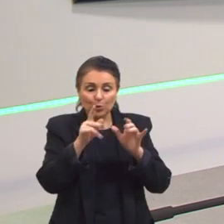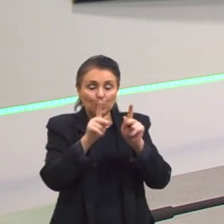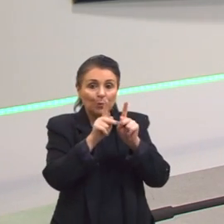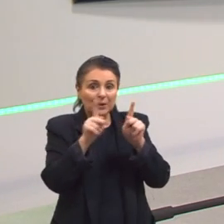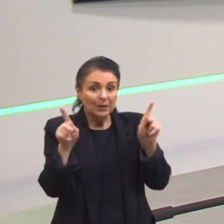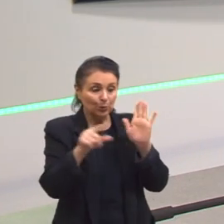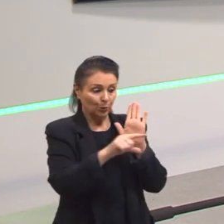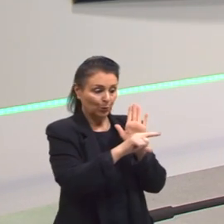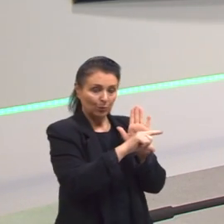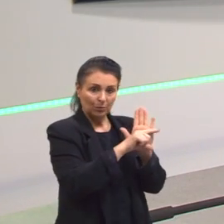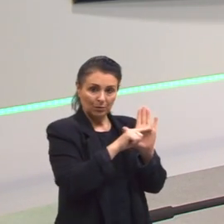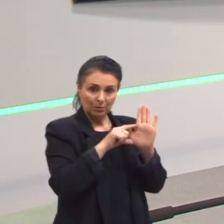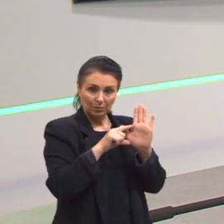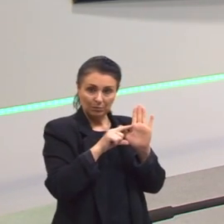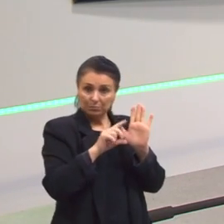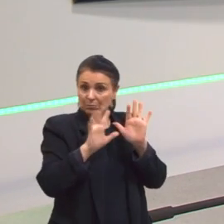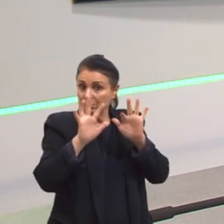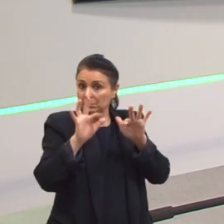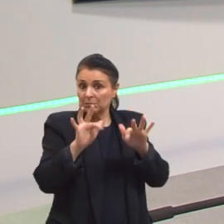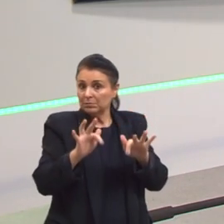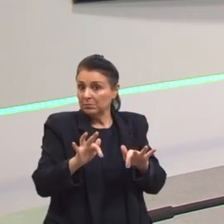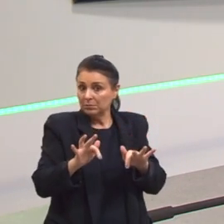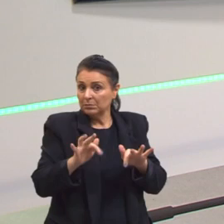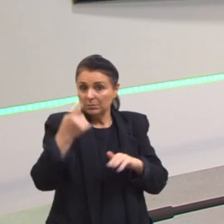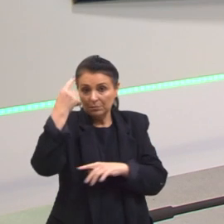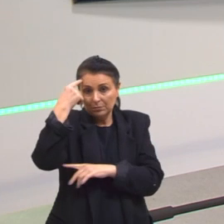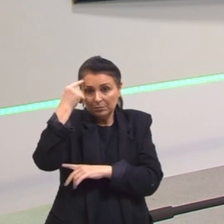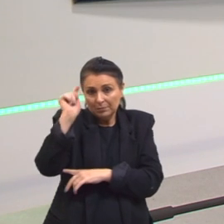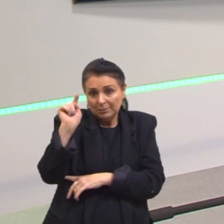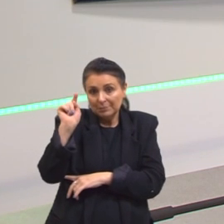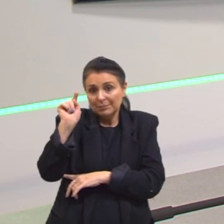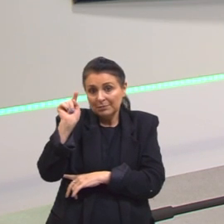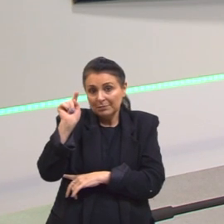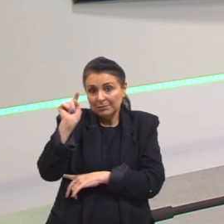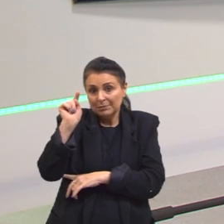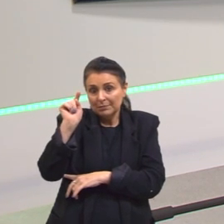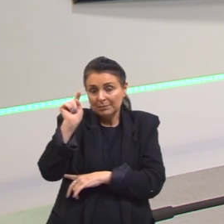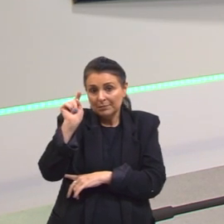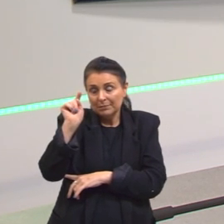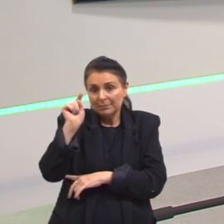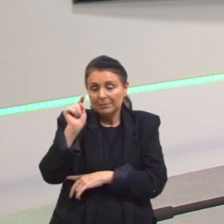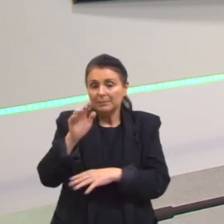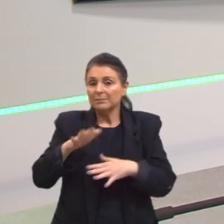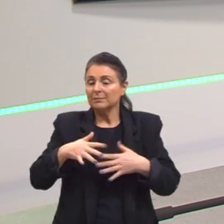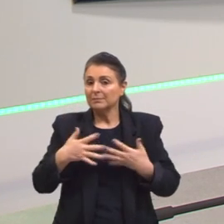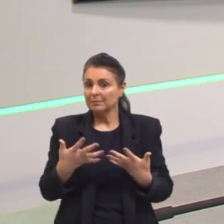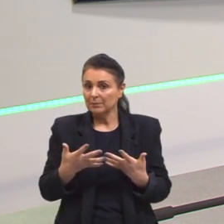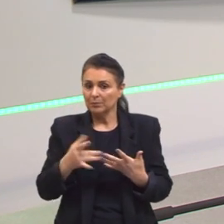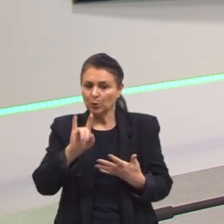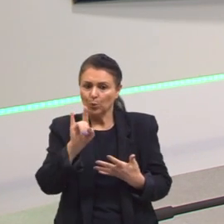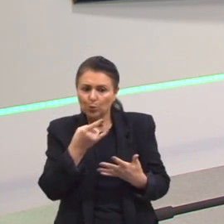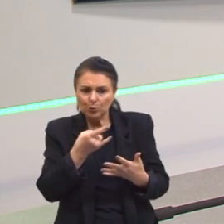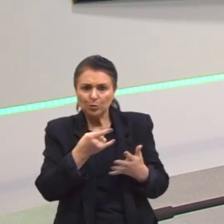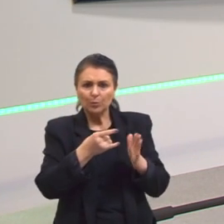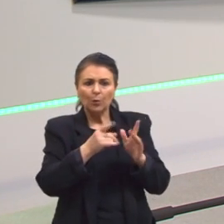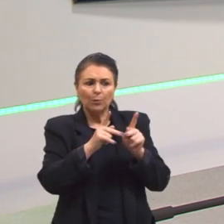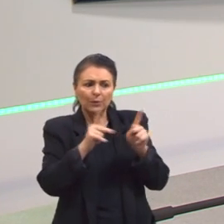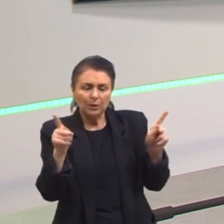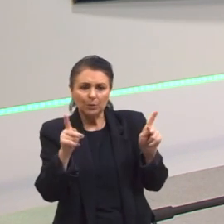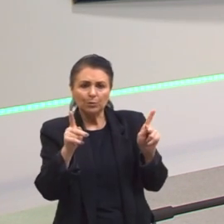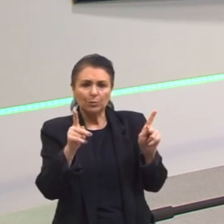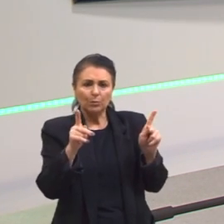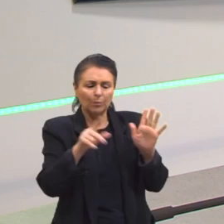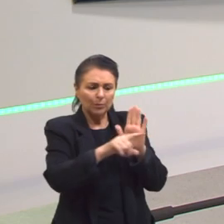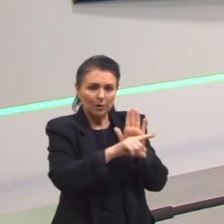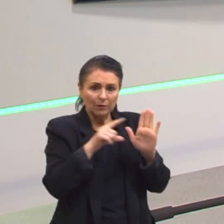parágrafo encerra a ideia ora o último período do parágrafo para encerrar